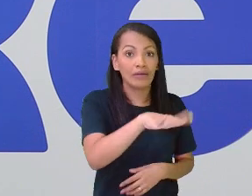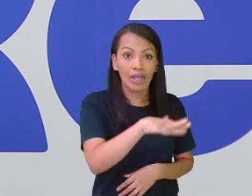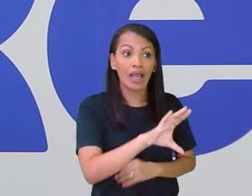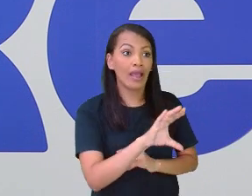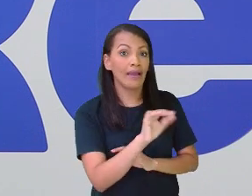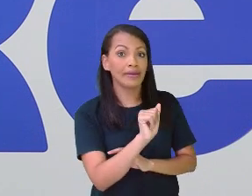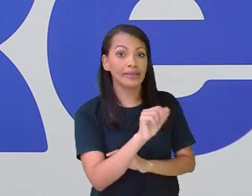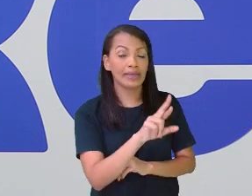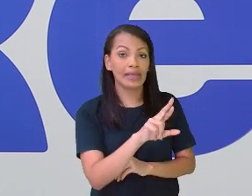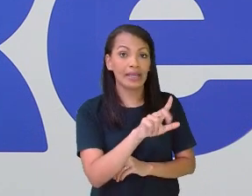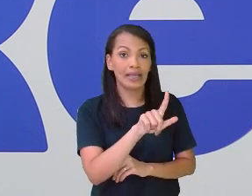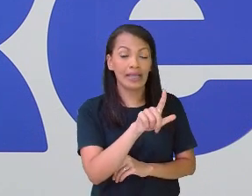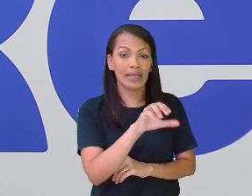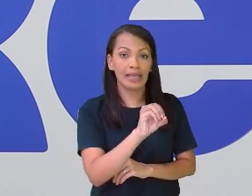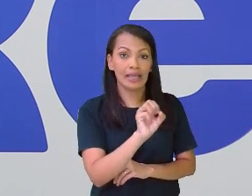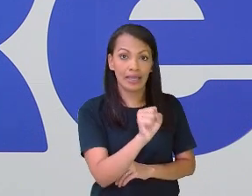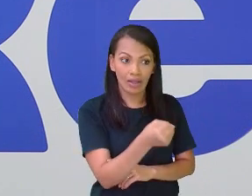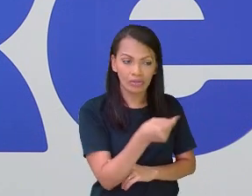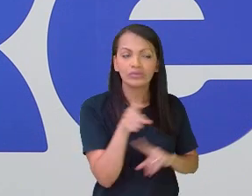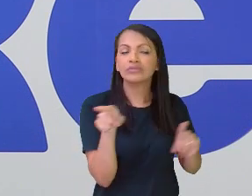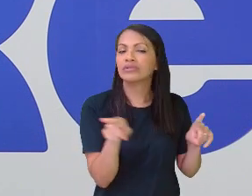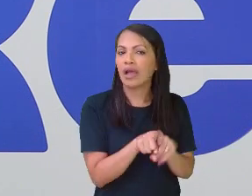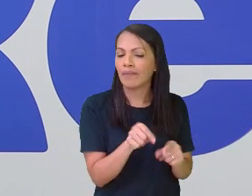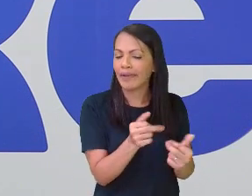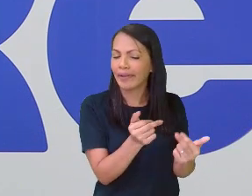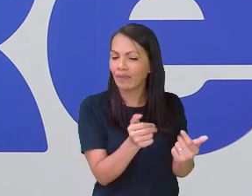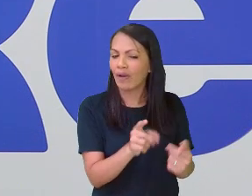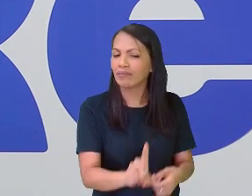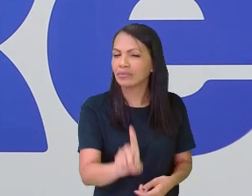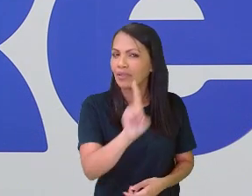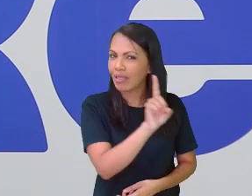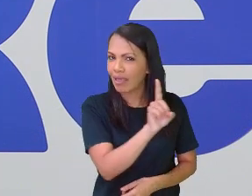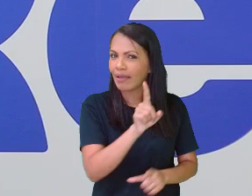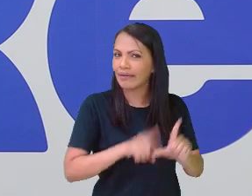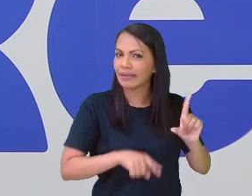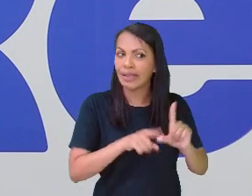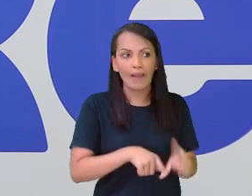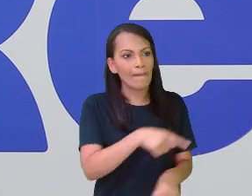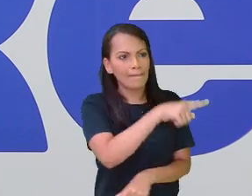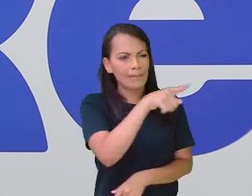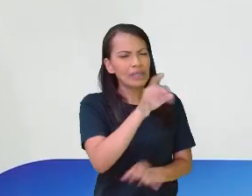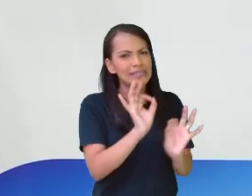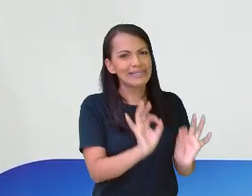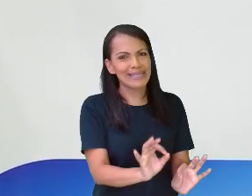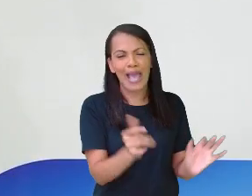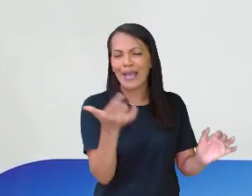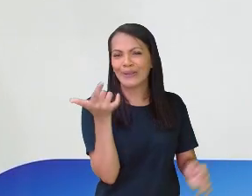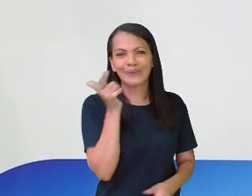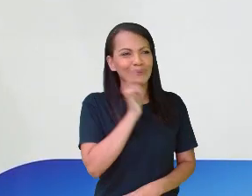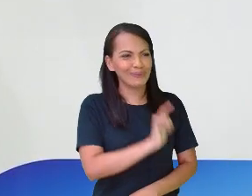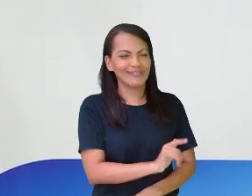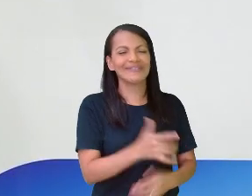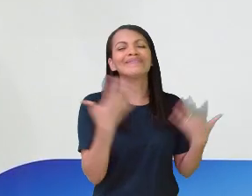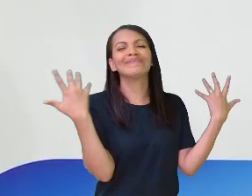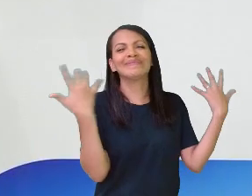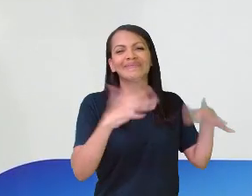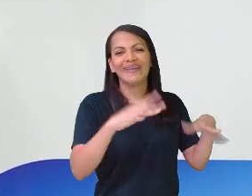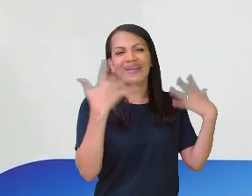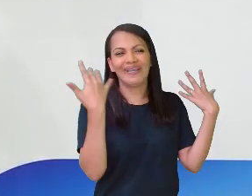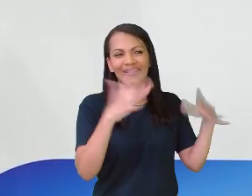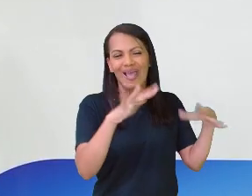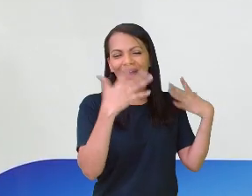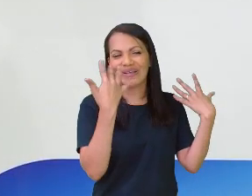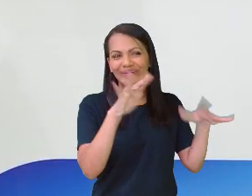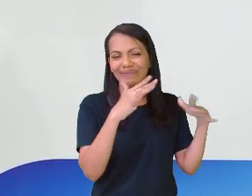colocou uma resposta que eu tô vendo aqui, letra D. E tá certíssimo, então de parabéns. É isso, gente, vocês estão de